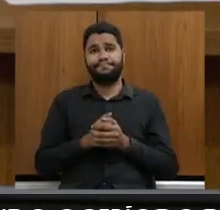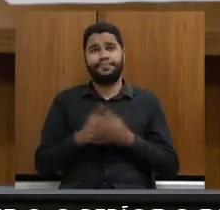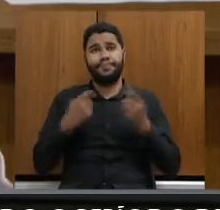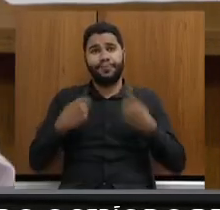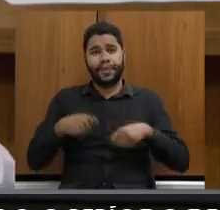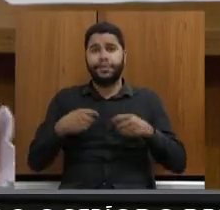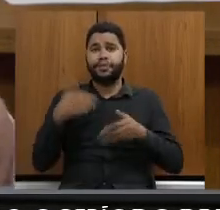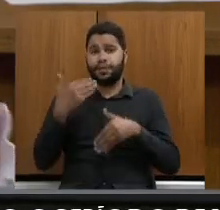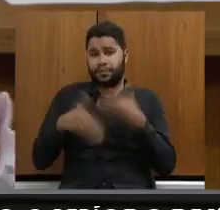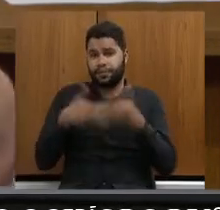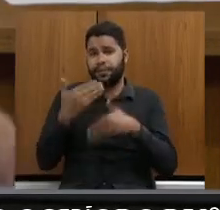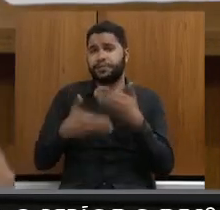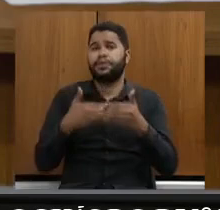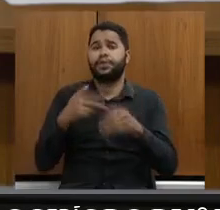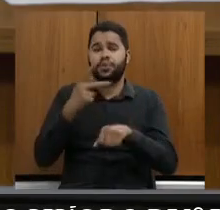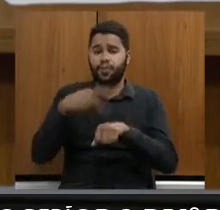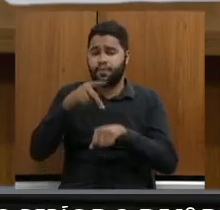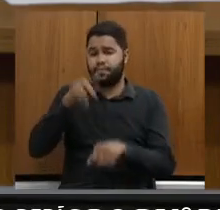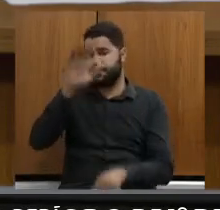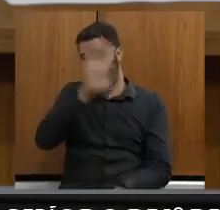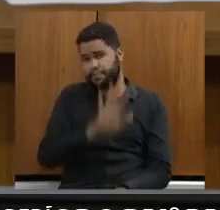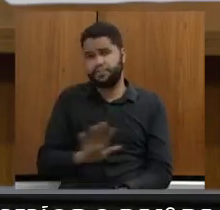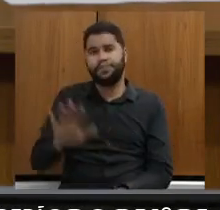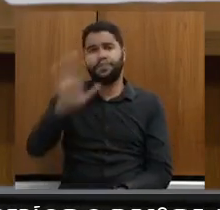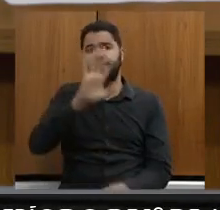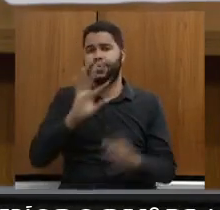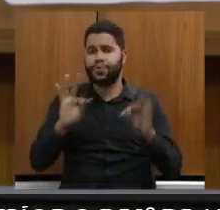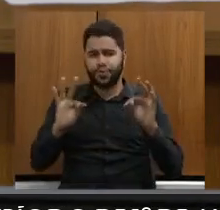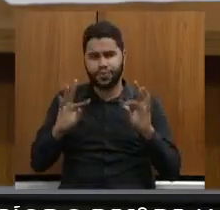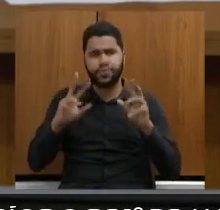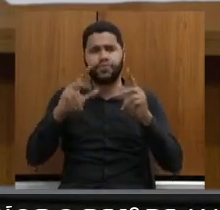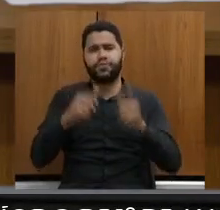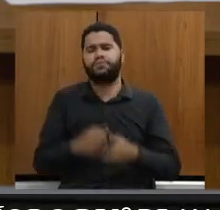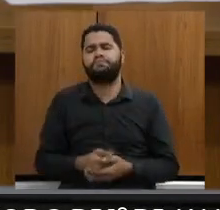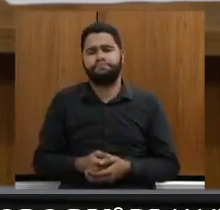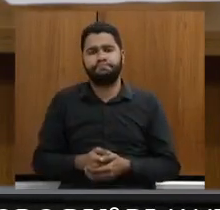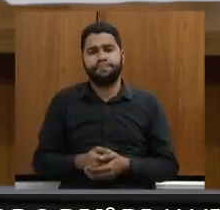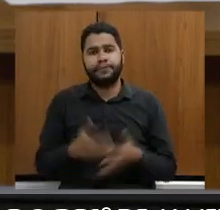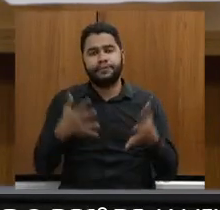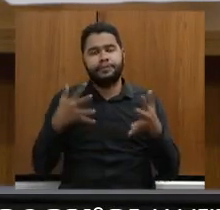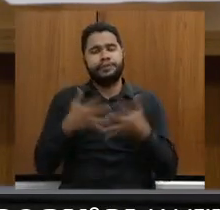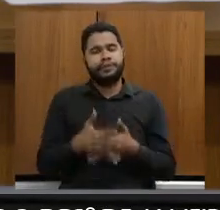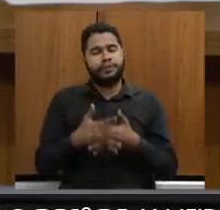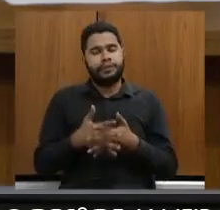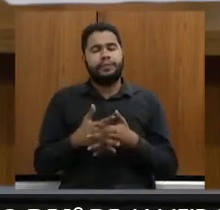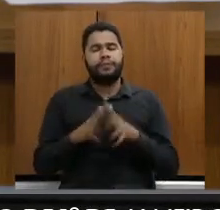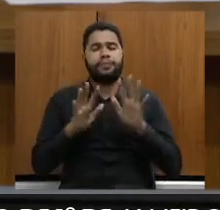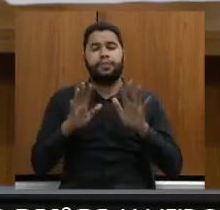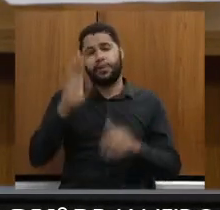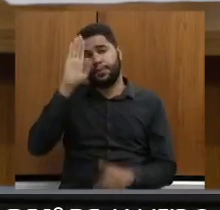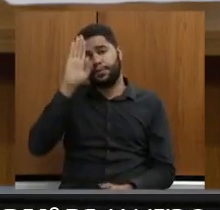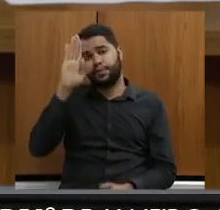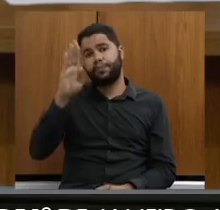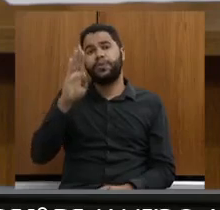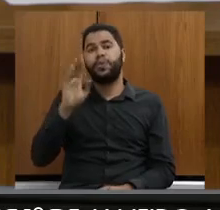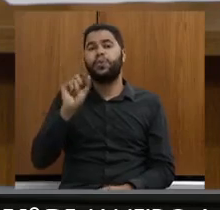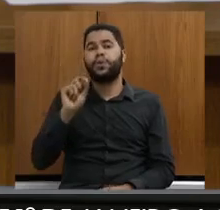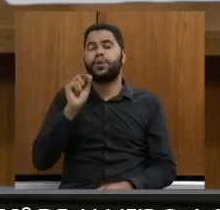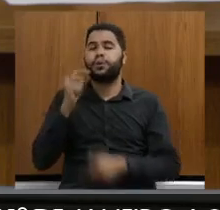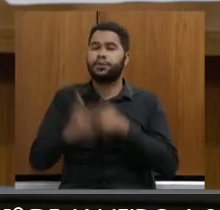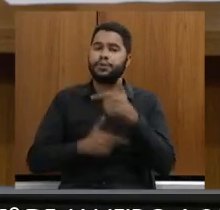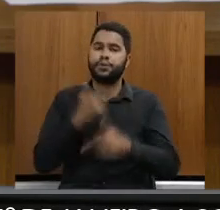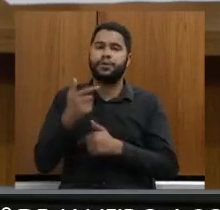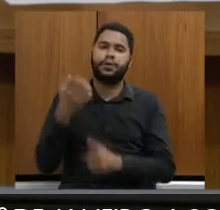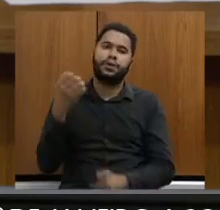precisa avançar no país todo essa questão que é muito complexo mas principalmente porque trabalha